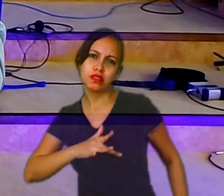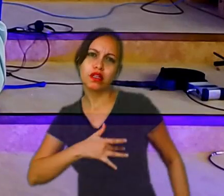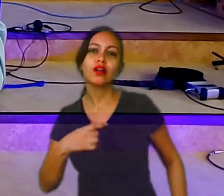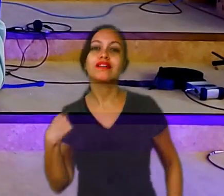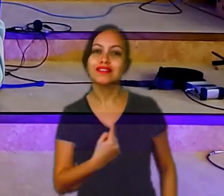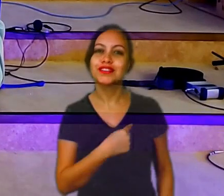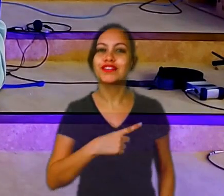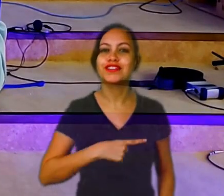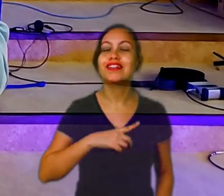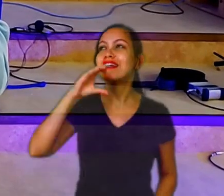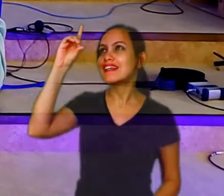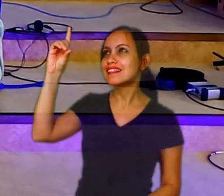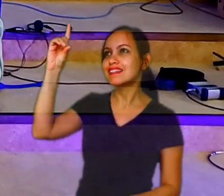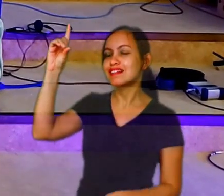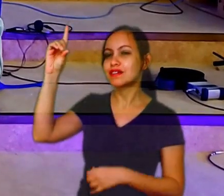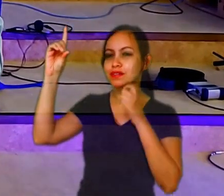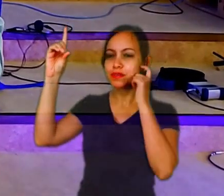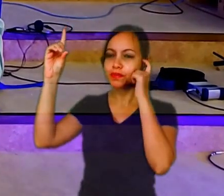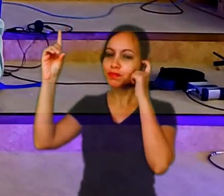nós e nos encha,